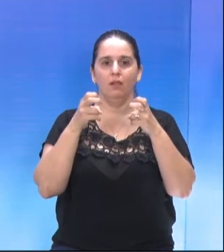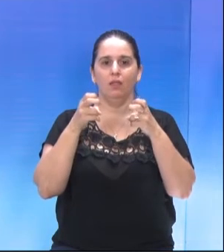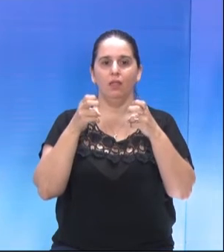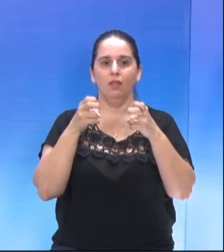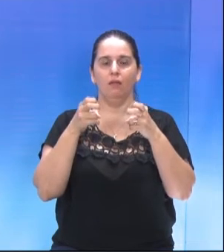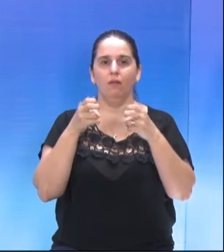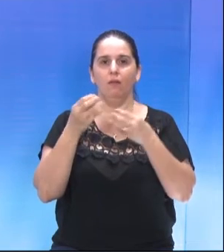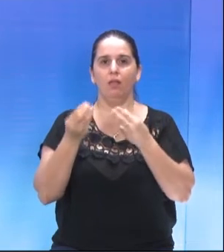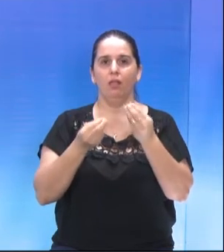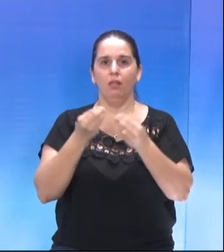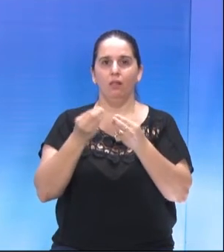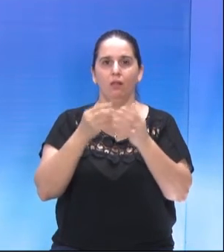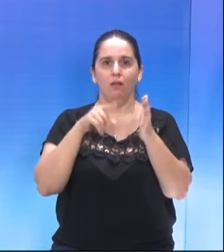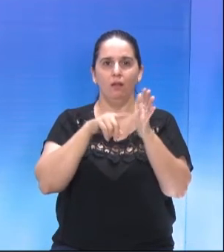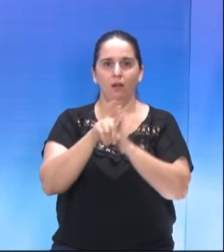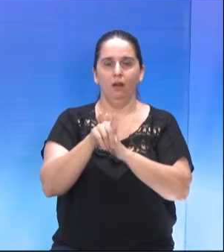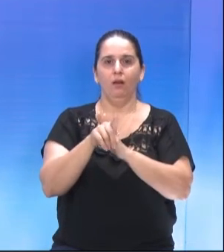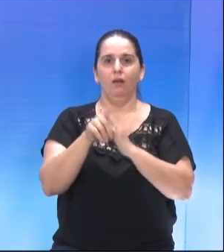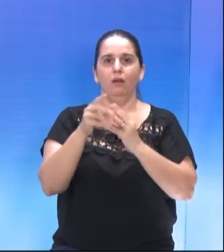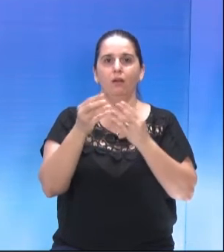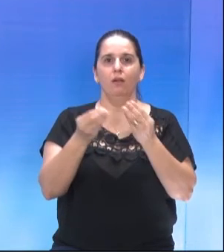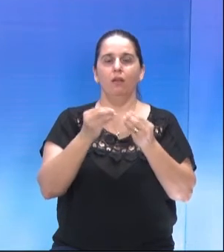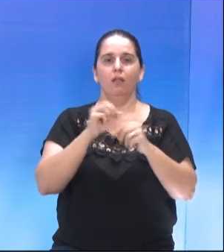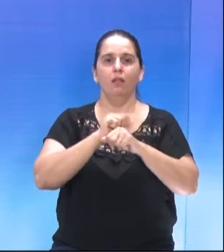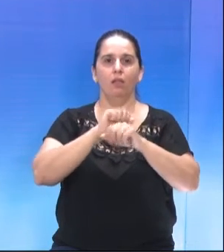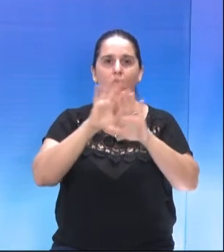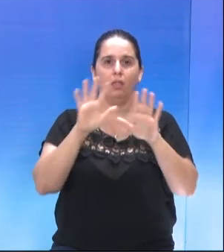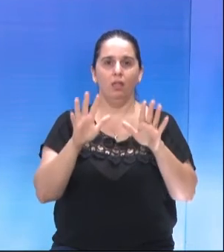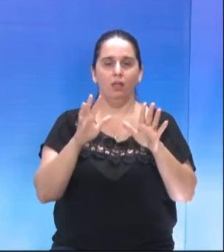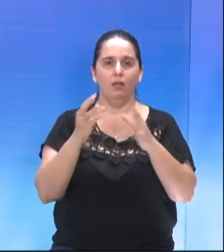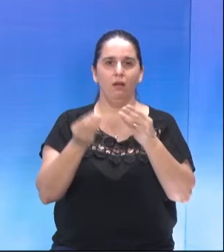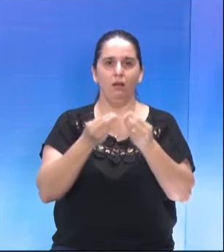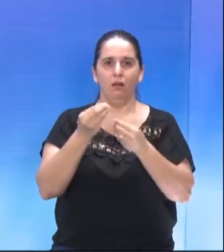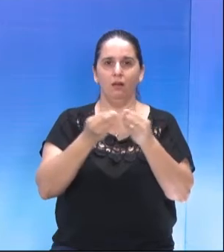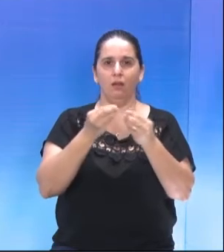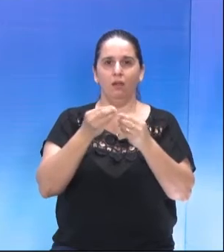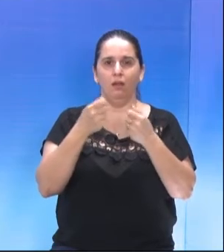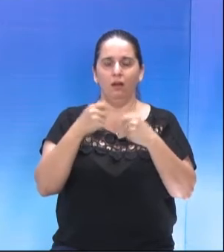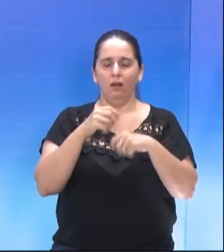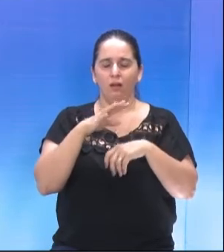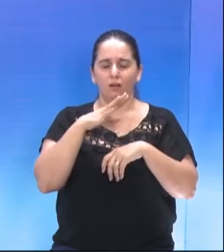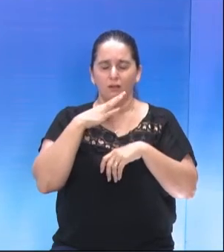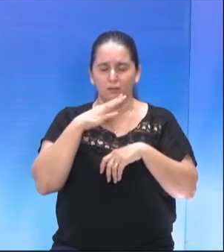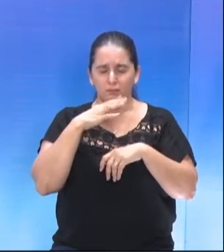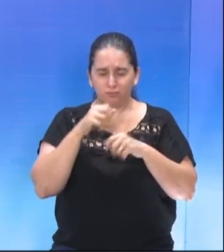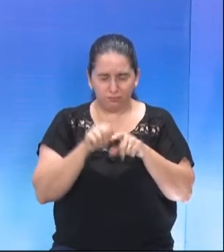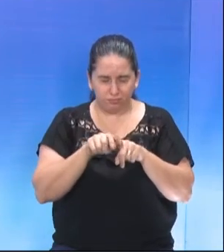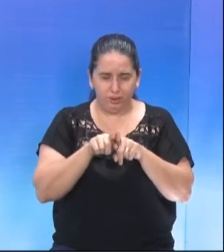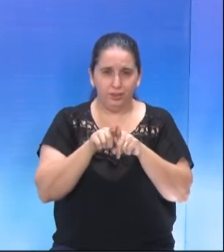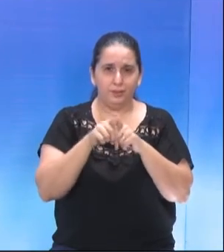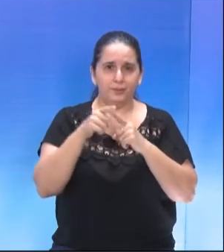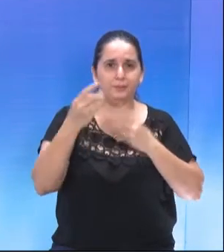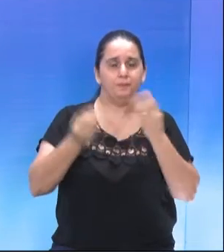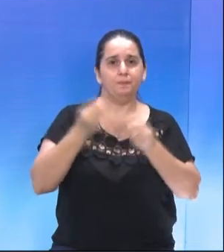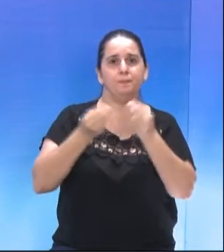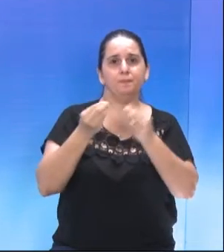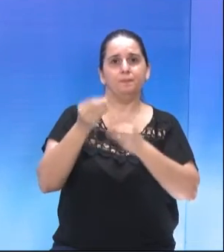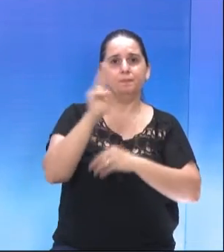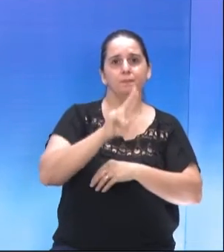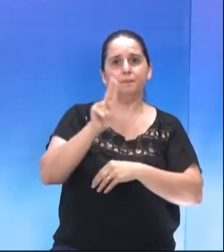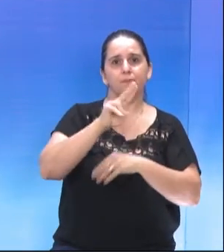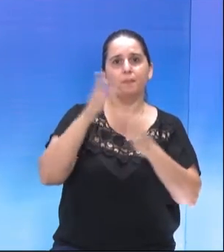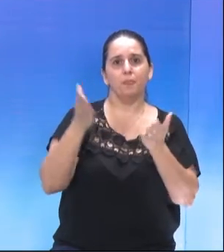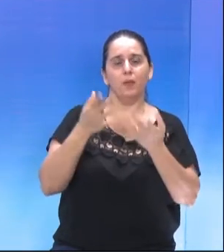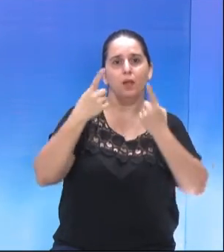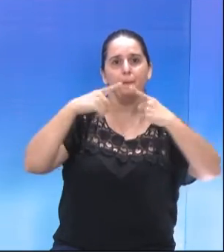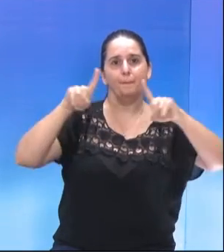que essa questão nos mostrou claramente sobre você deve conhecer um pouco mais da atualidade,